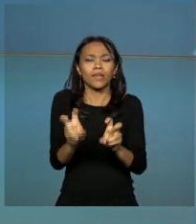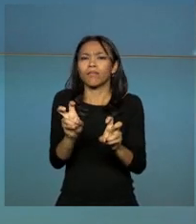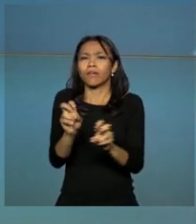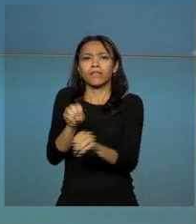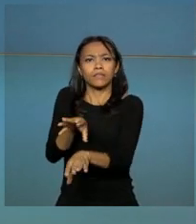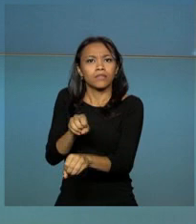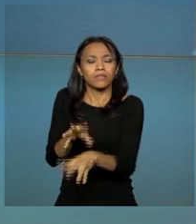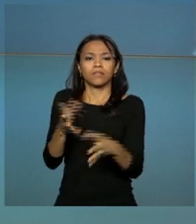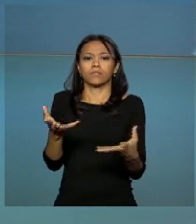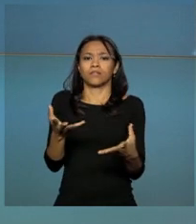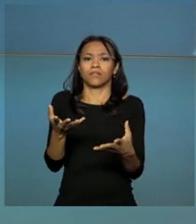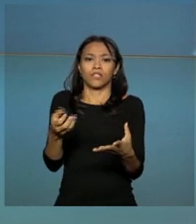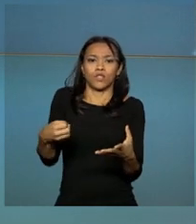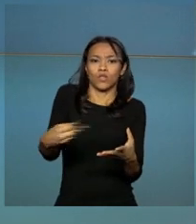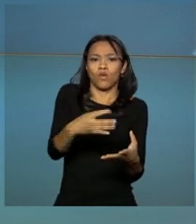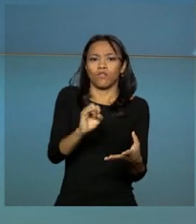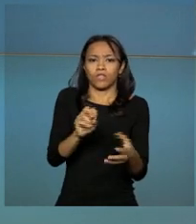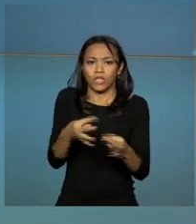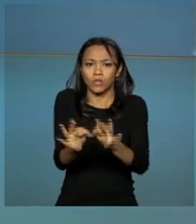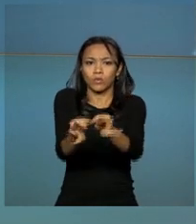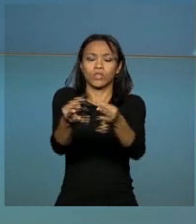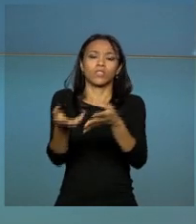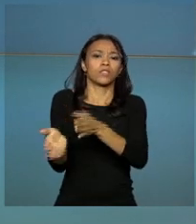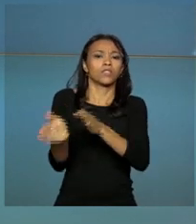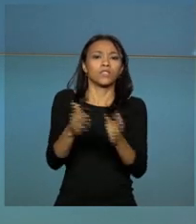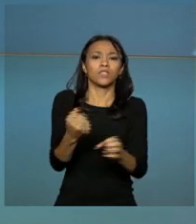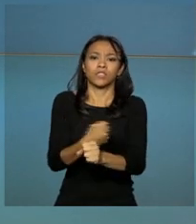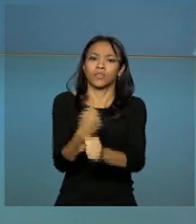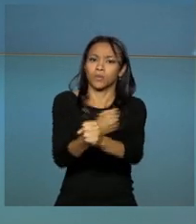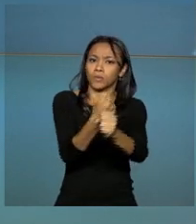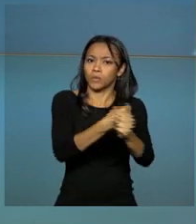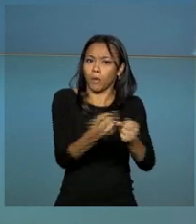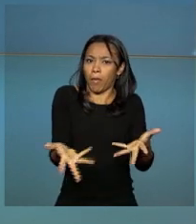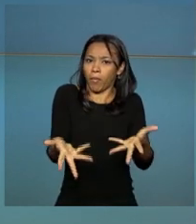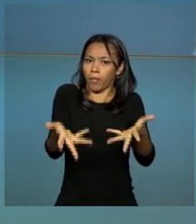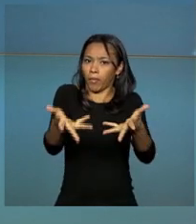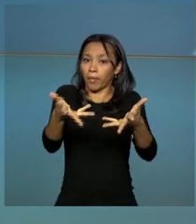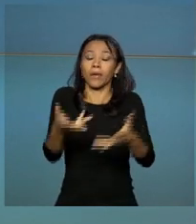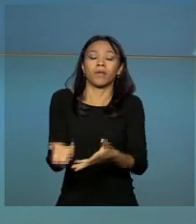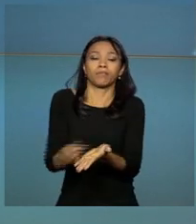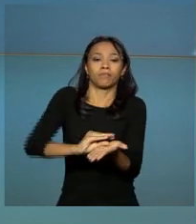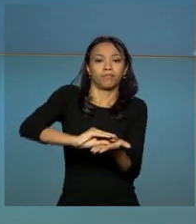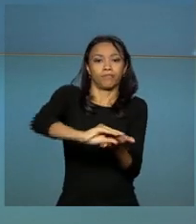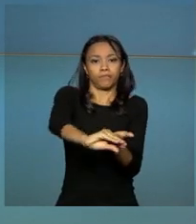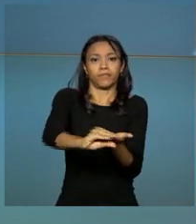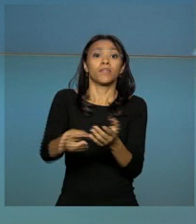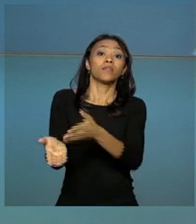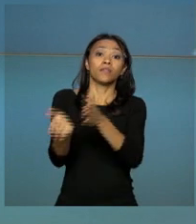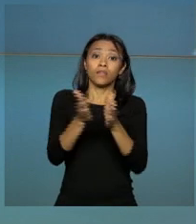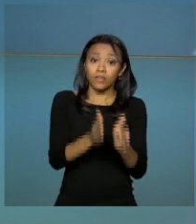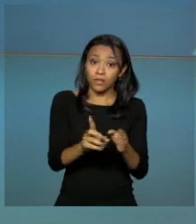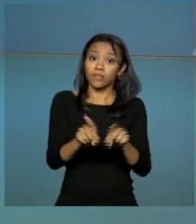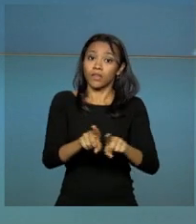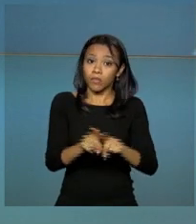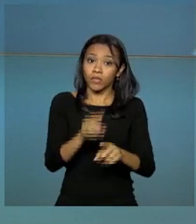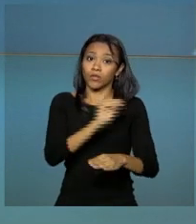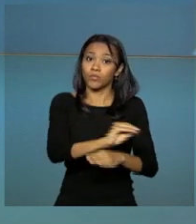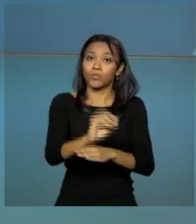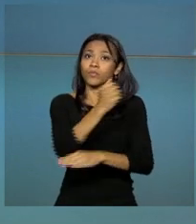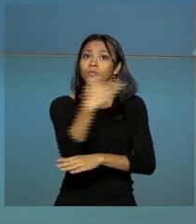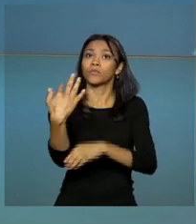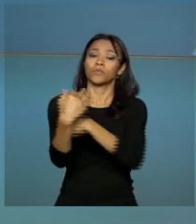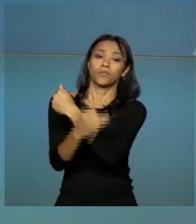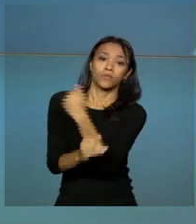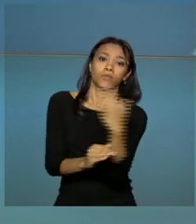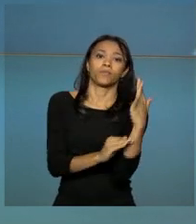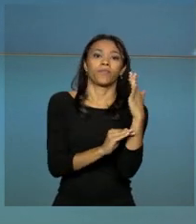como educação, inovação tecnológica, infraestrutura, investimentos em infraestrutura e também meio ambiente.